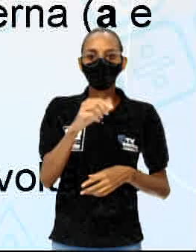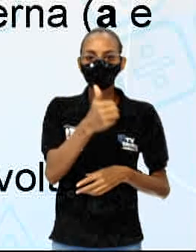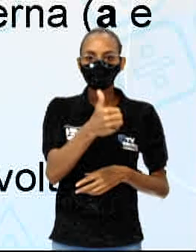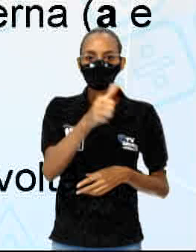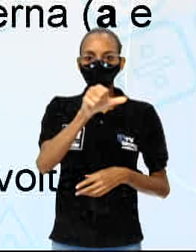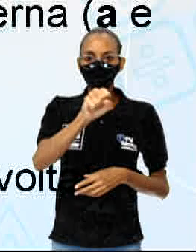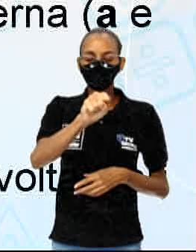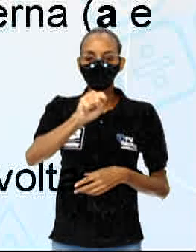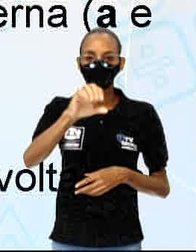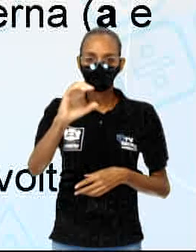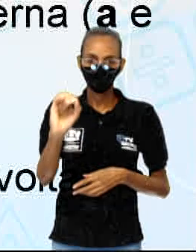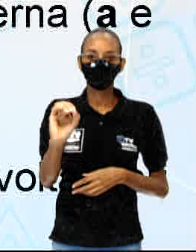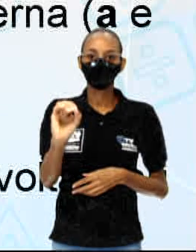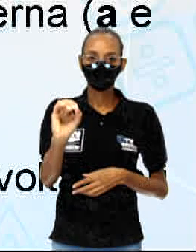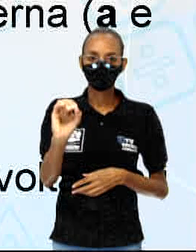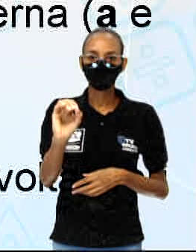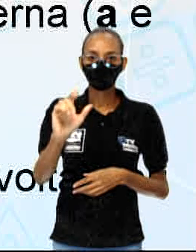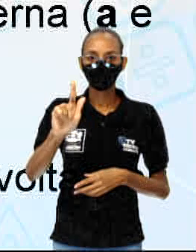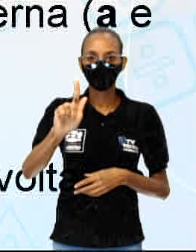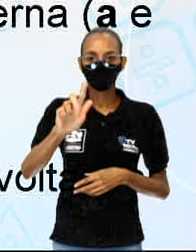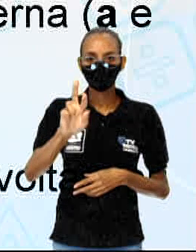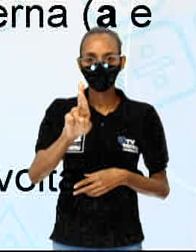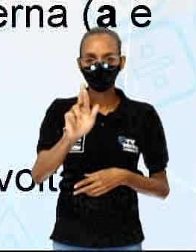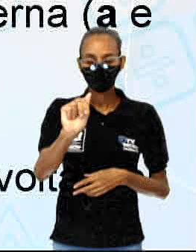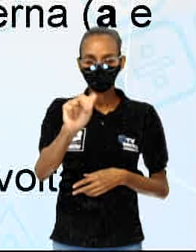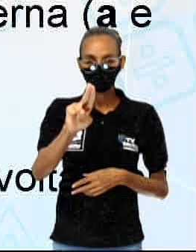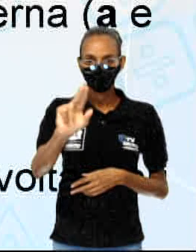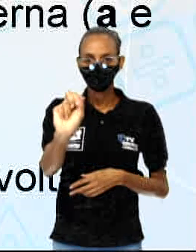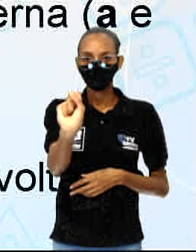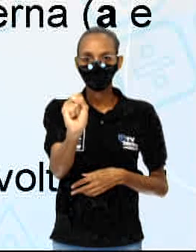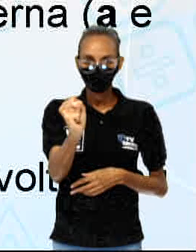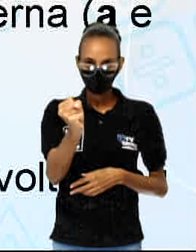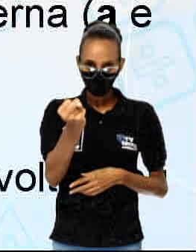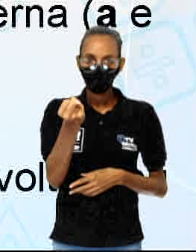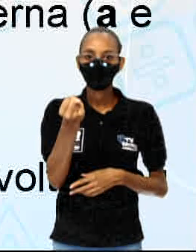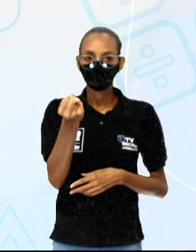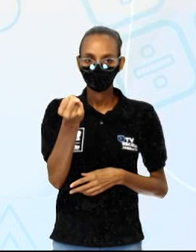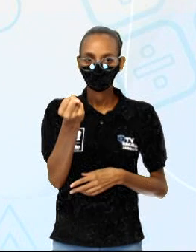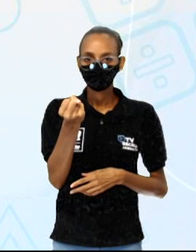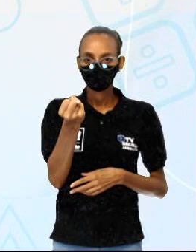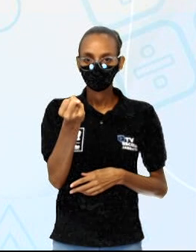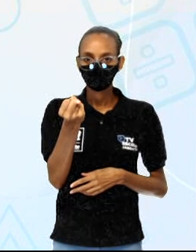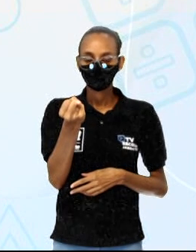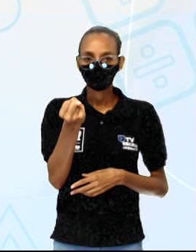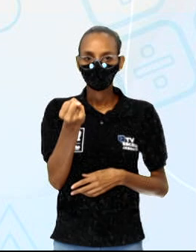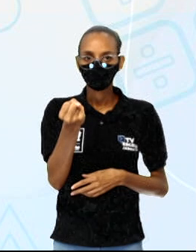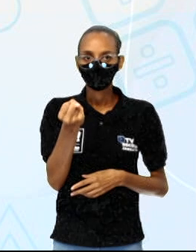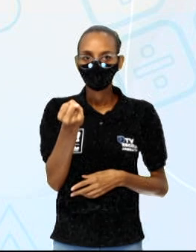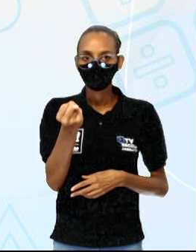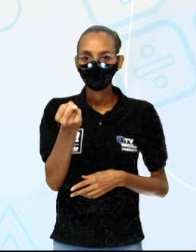graus, como diz aqui o slide. Se a gente observar aqui, então, os ângulos